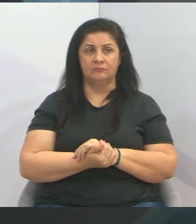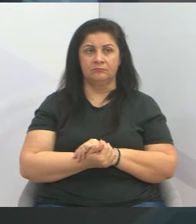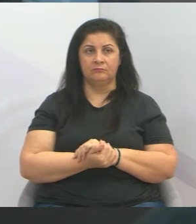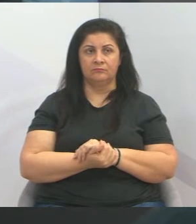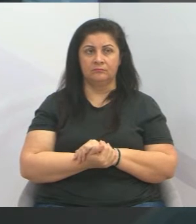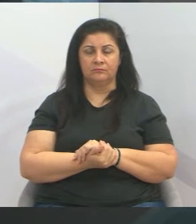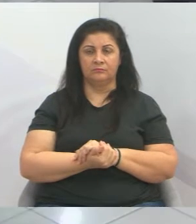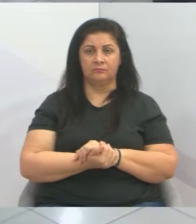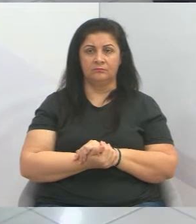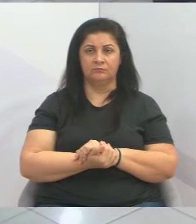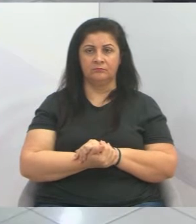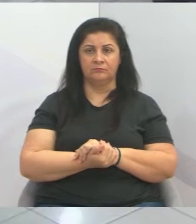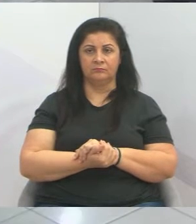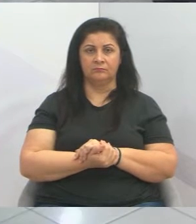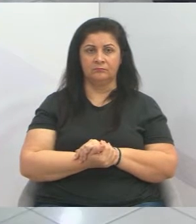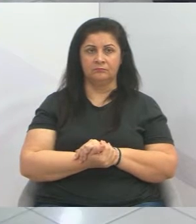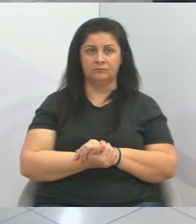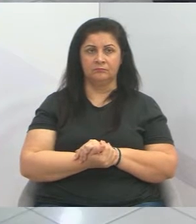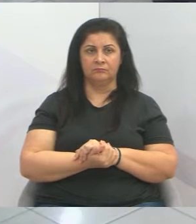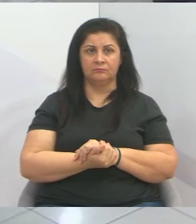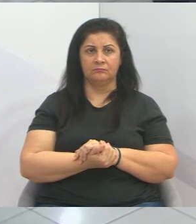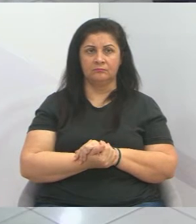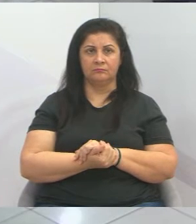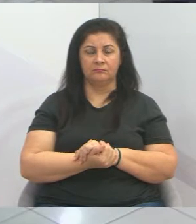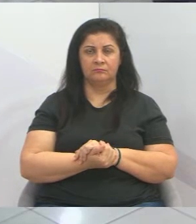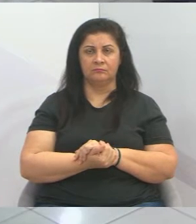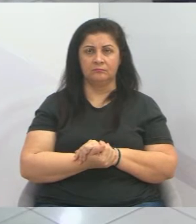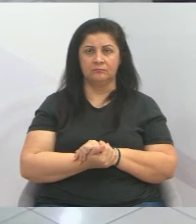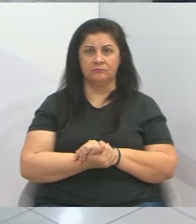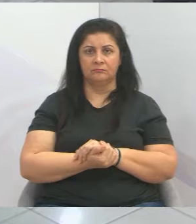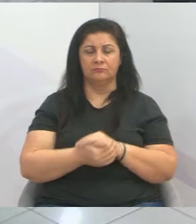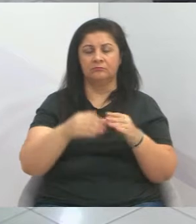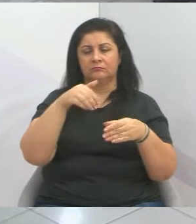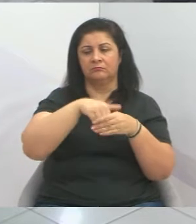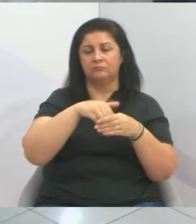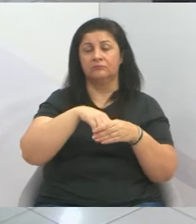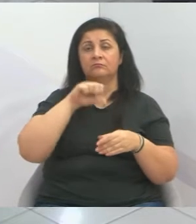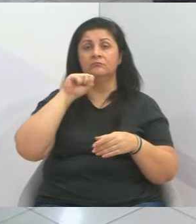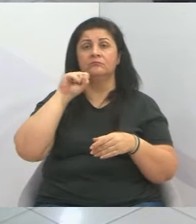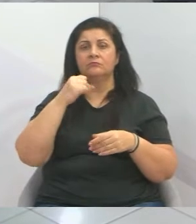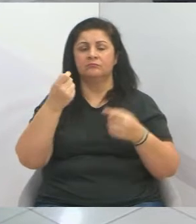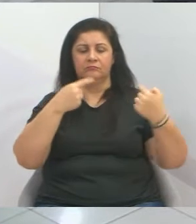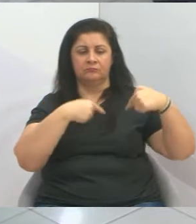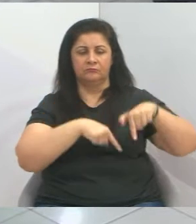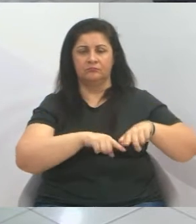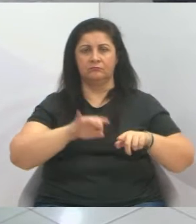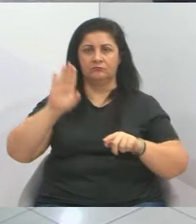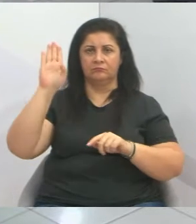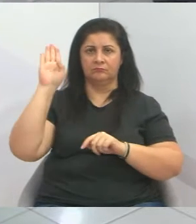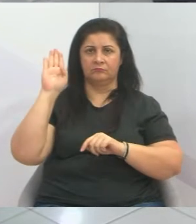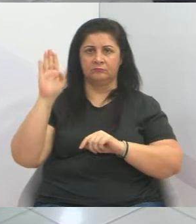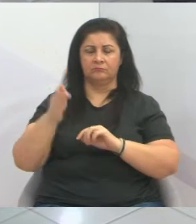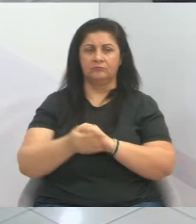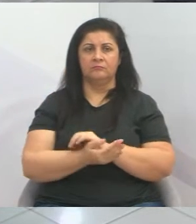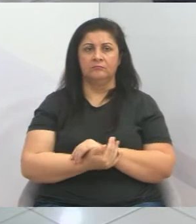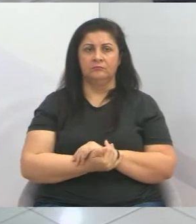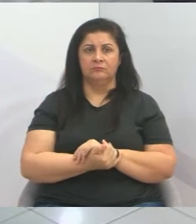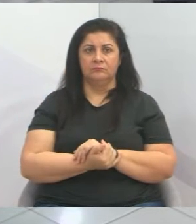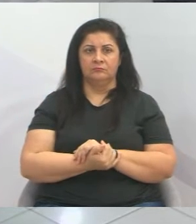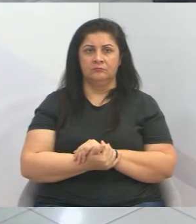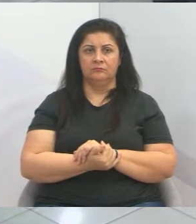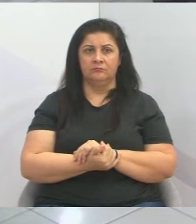E aí o requerimento tá em votação os contrário por favor se manifesta levantando os braços